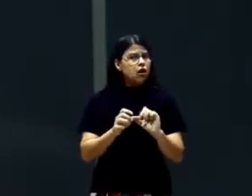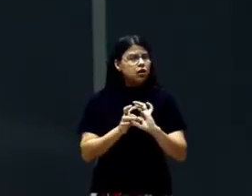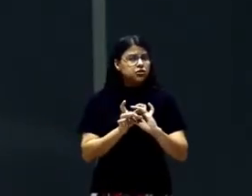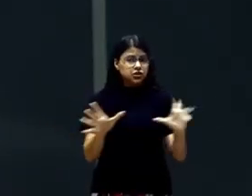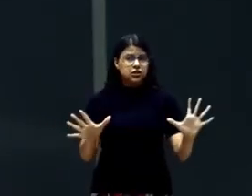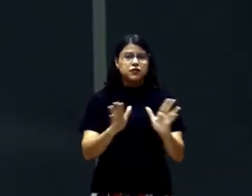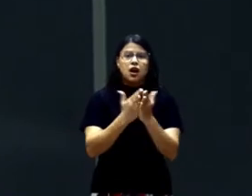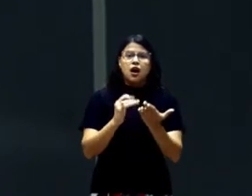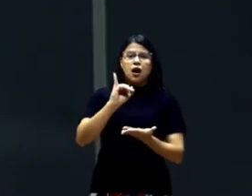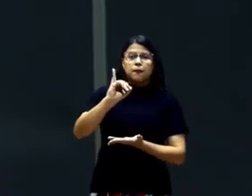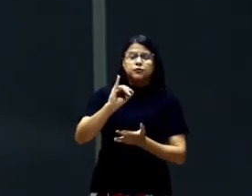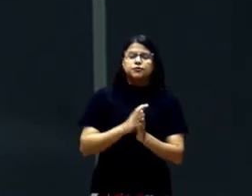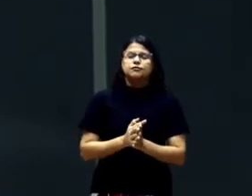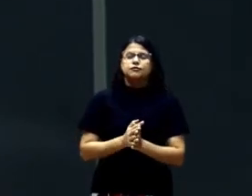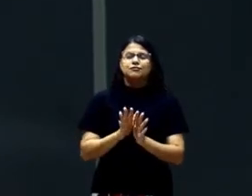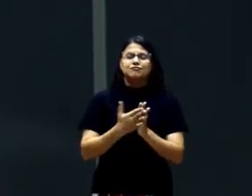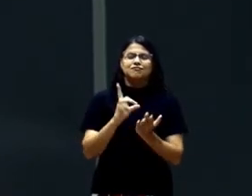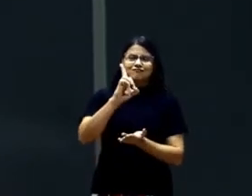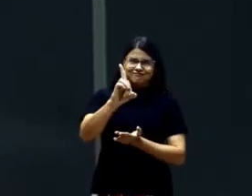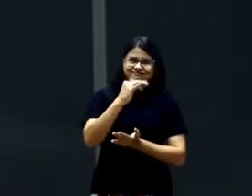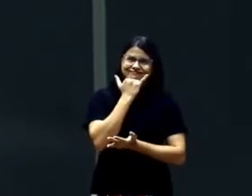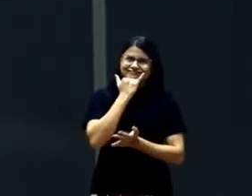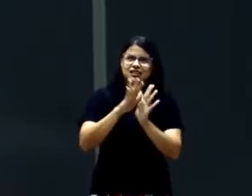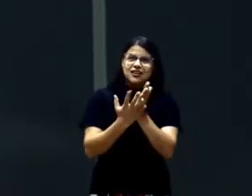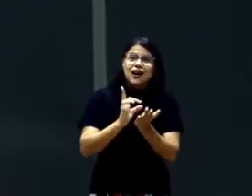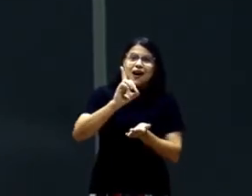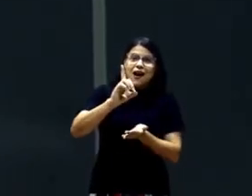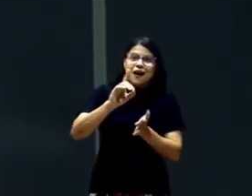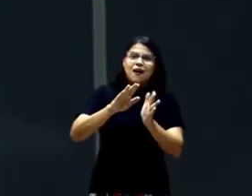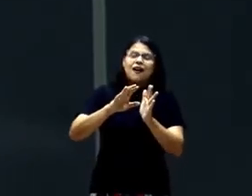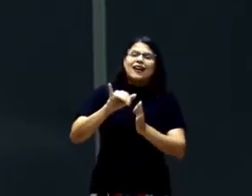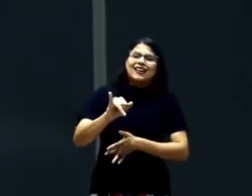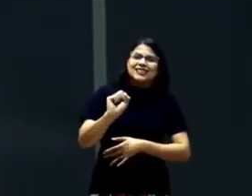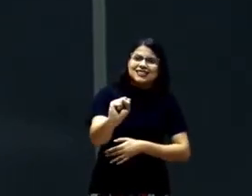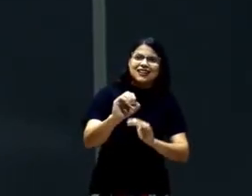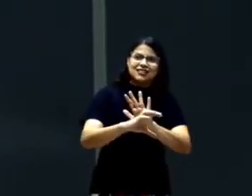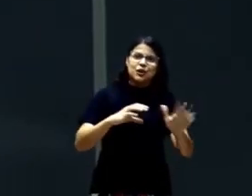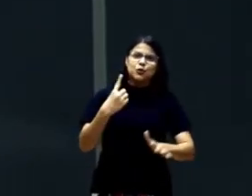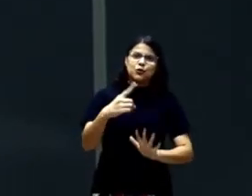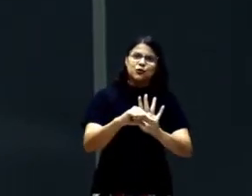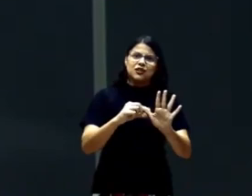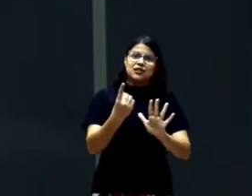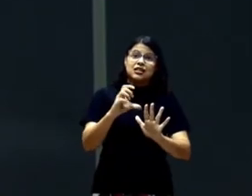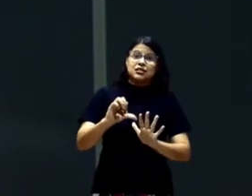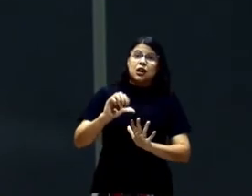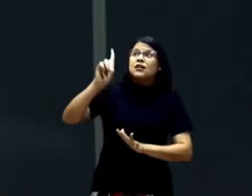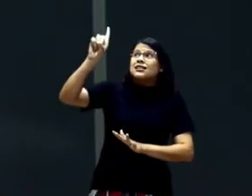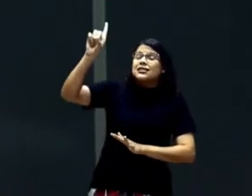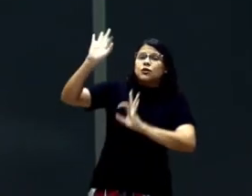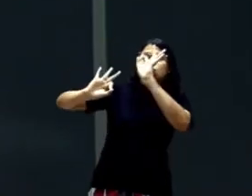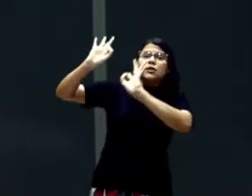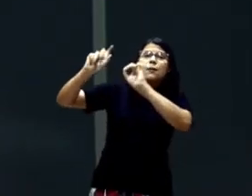1:19, que o melhor dessa terra é para mim e para você. Olha